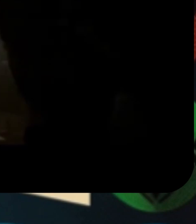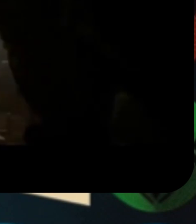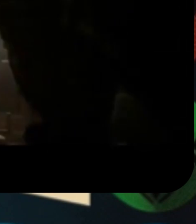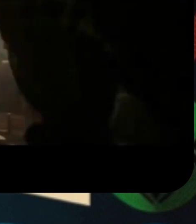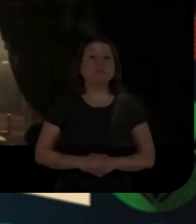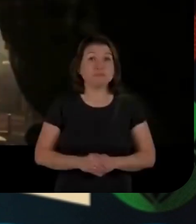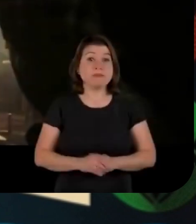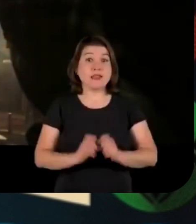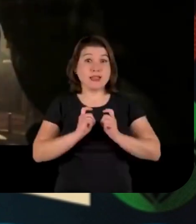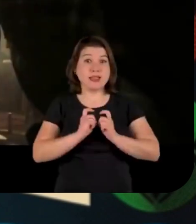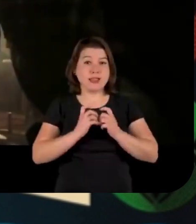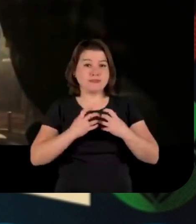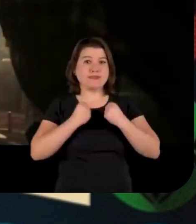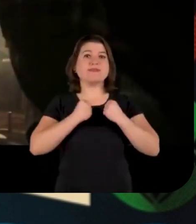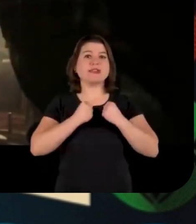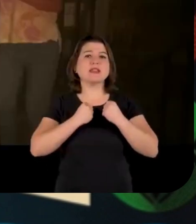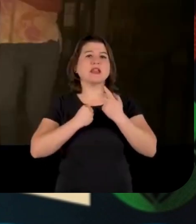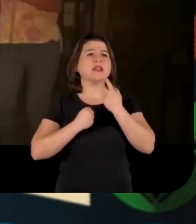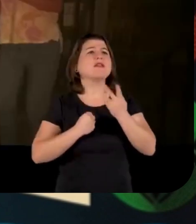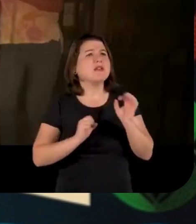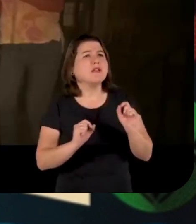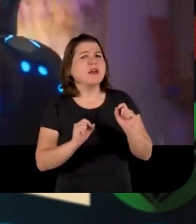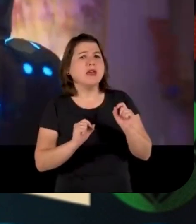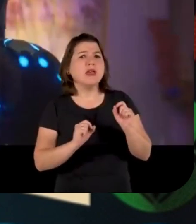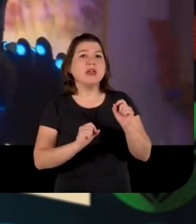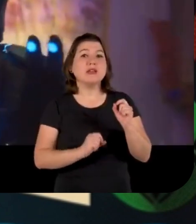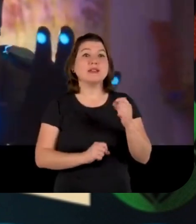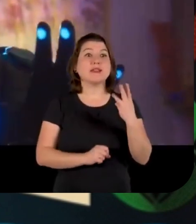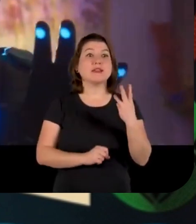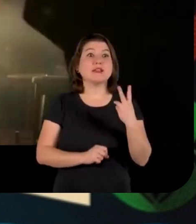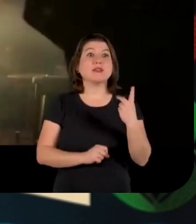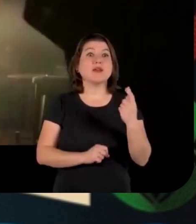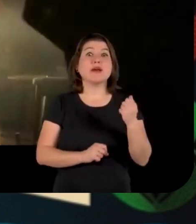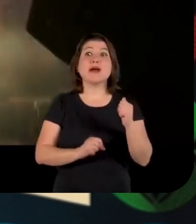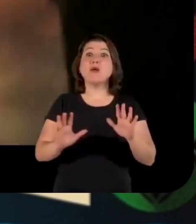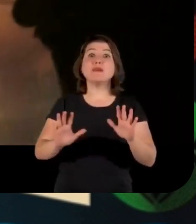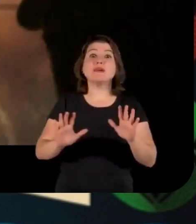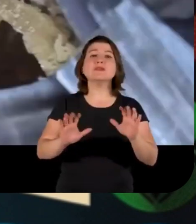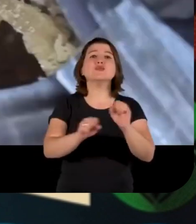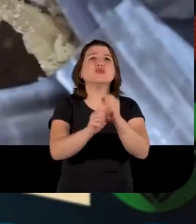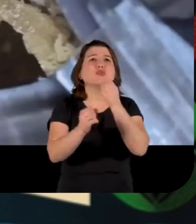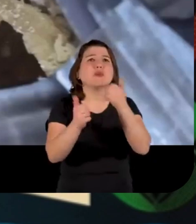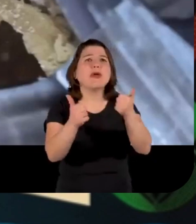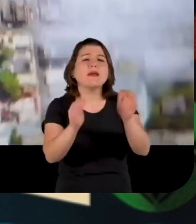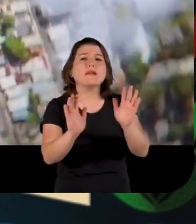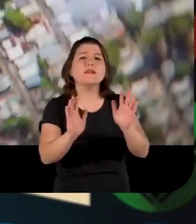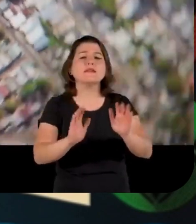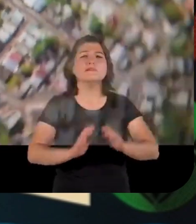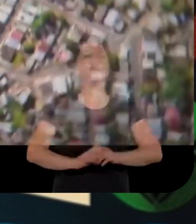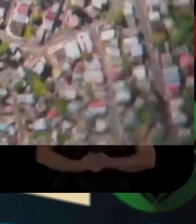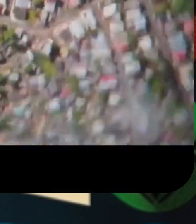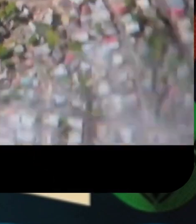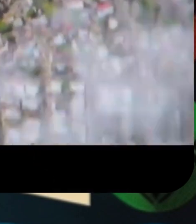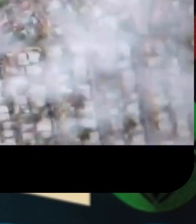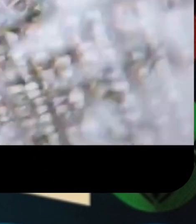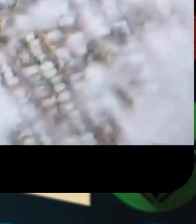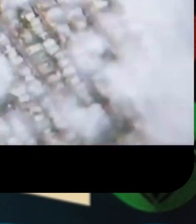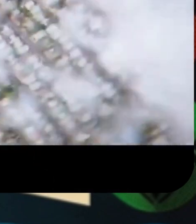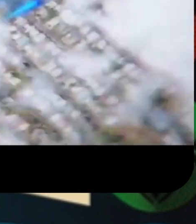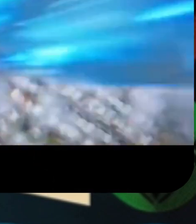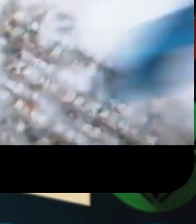O menino do Karate Kid, o Cholo, manda muito bem Karate Kid. Cobra Kai, ele manda super bem no